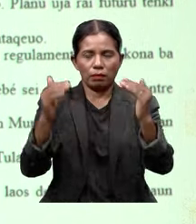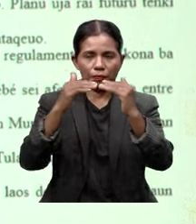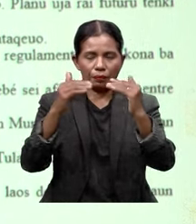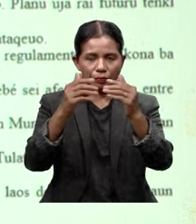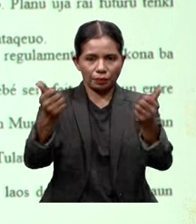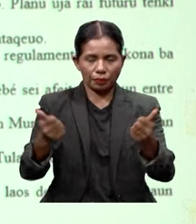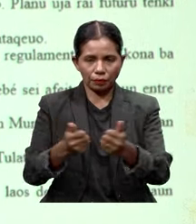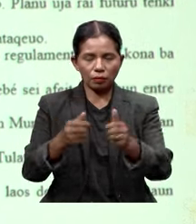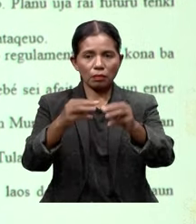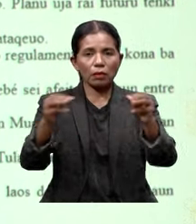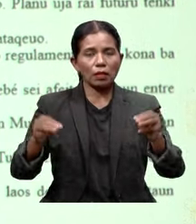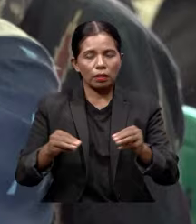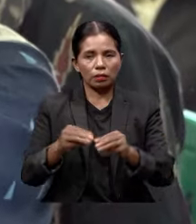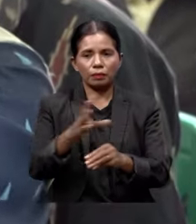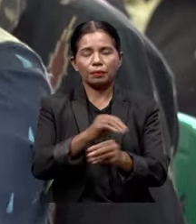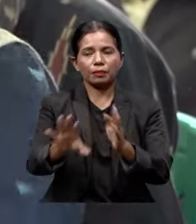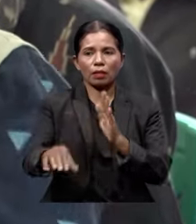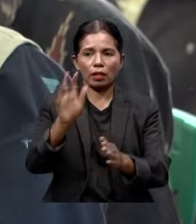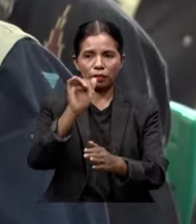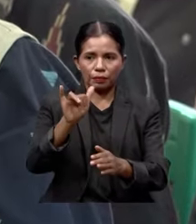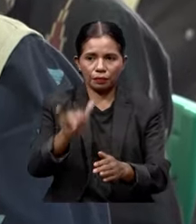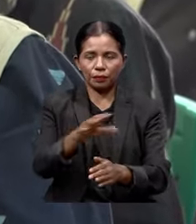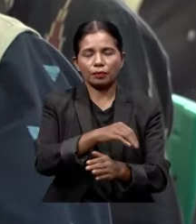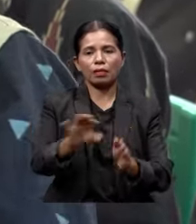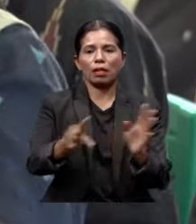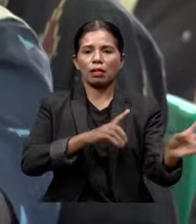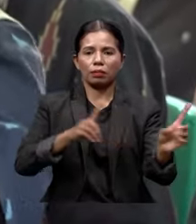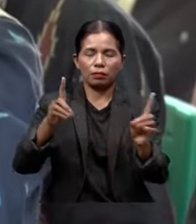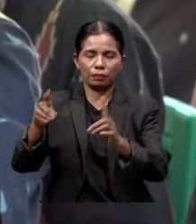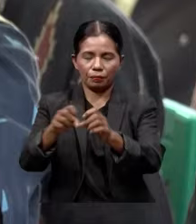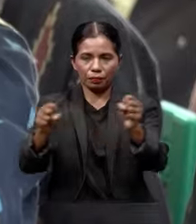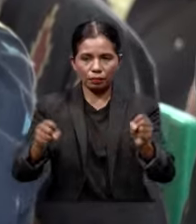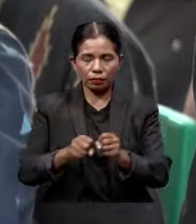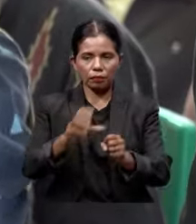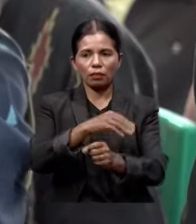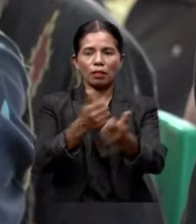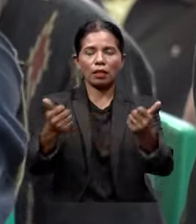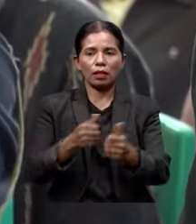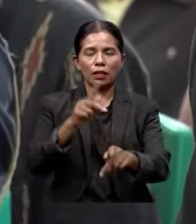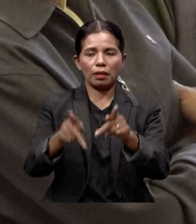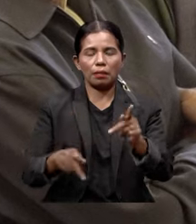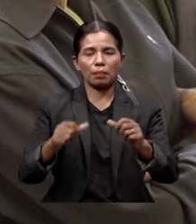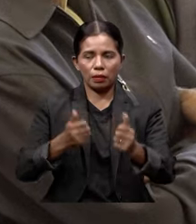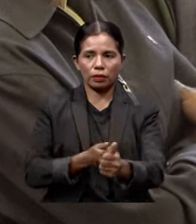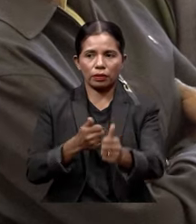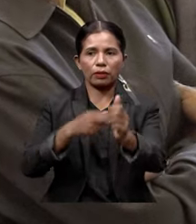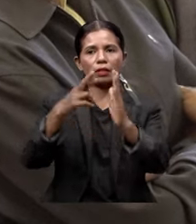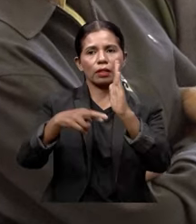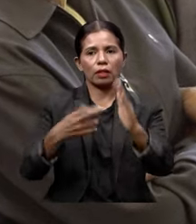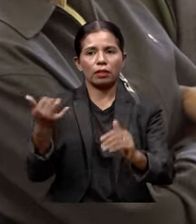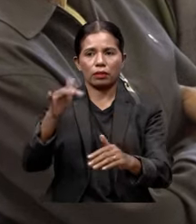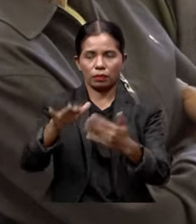Posto Administrativo, onde reta na aceitação, na aprovação, onde implementa e suco no aldeia, numa comunidade bele cumpre regulamento